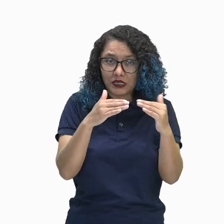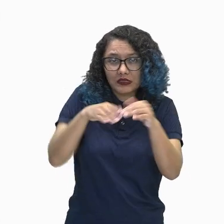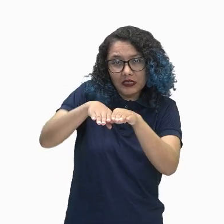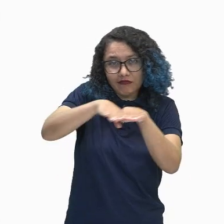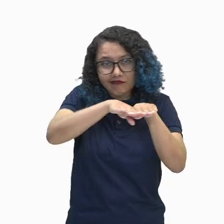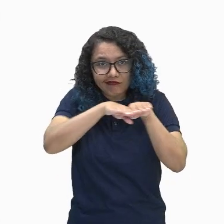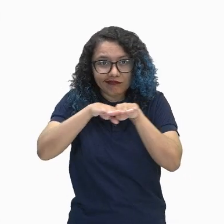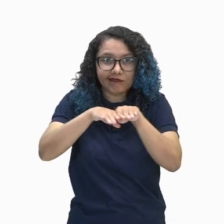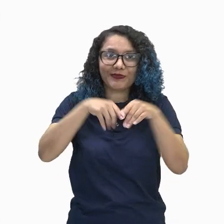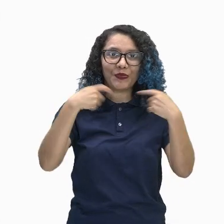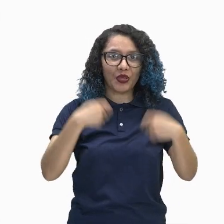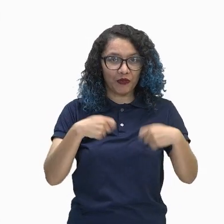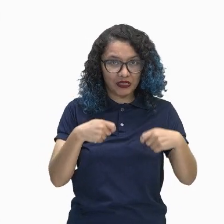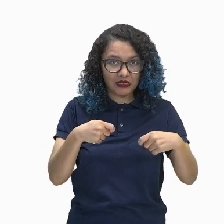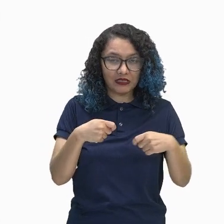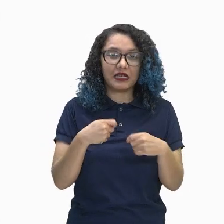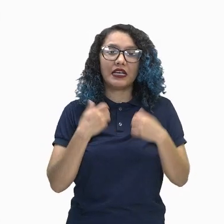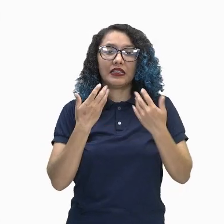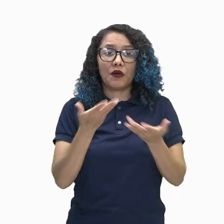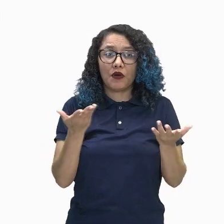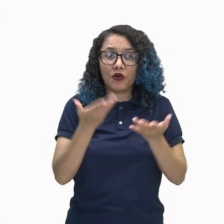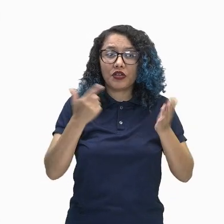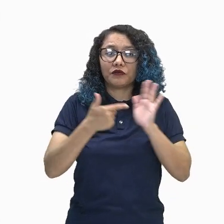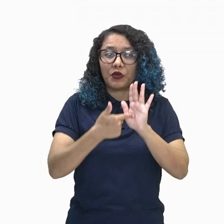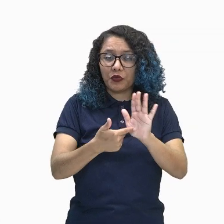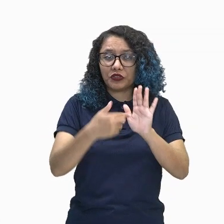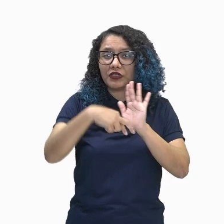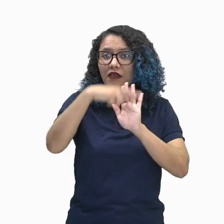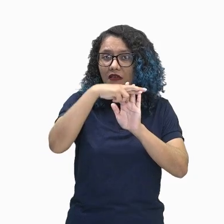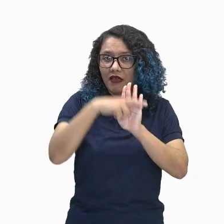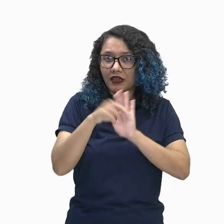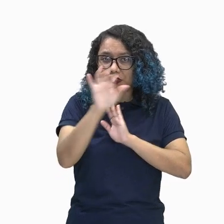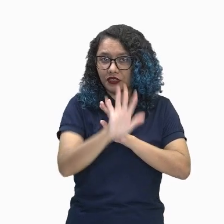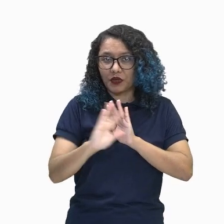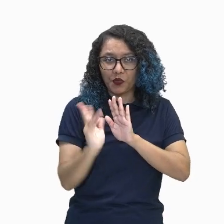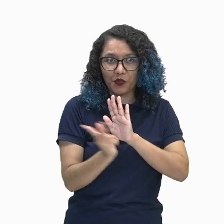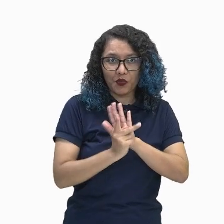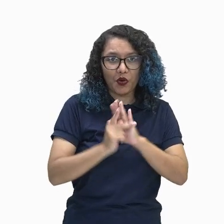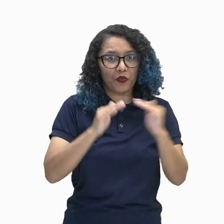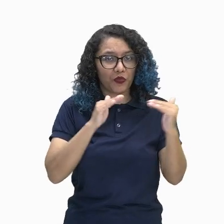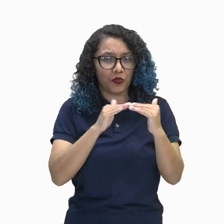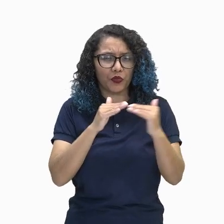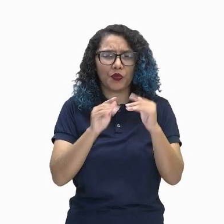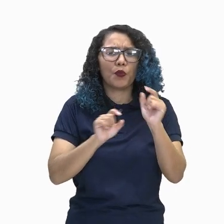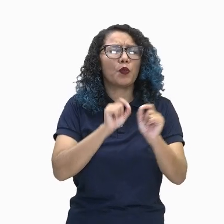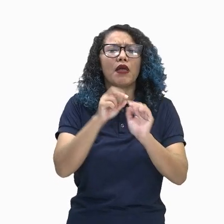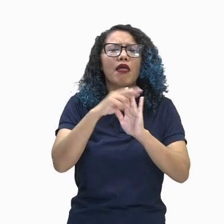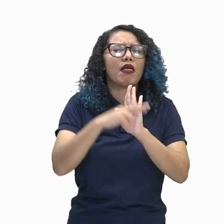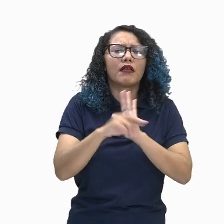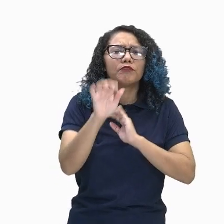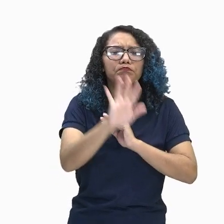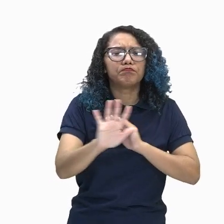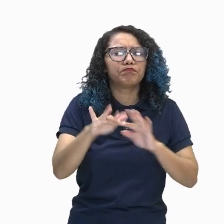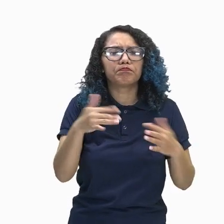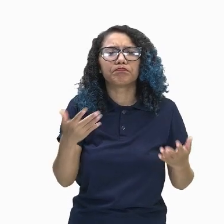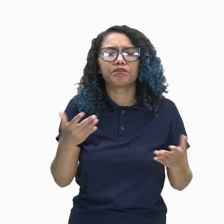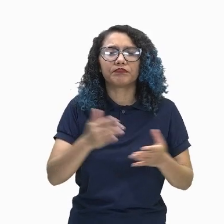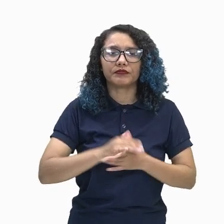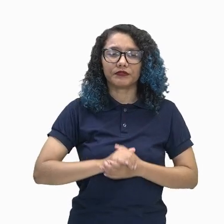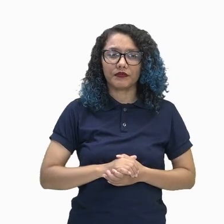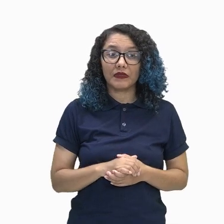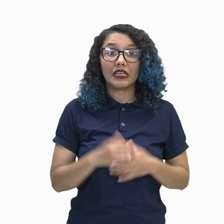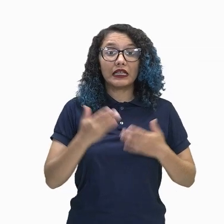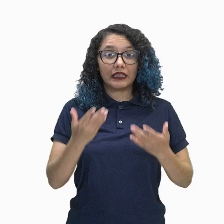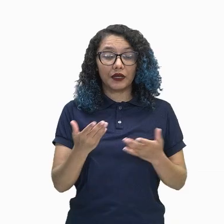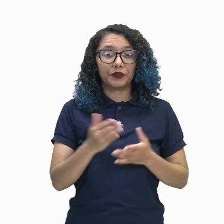E aí a gente vai perceber a regra geral dessa concordância. Então, o que a regra geral vai dizer? Olha só. Essa regra exige